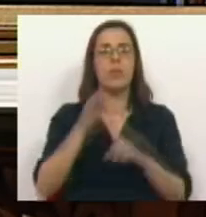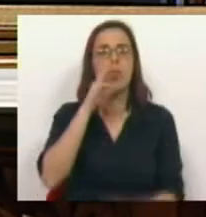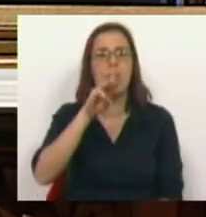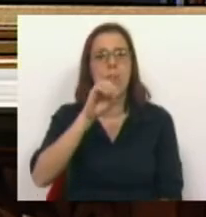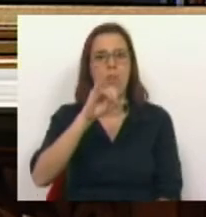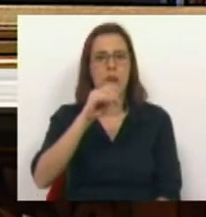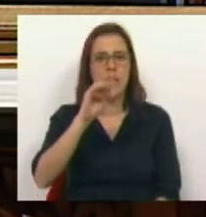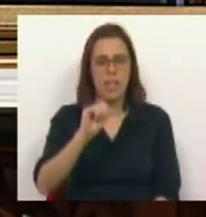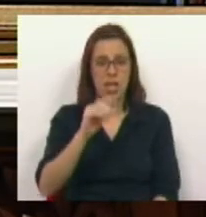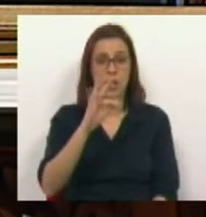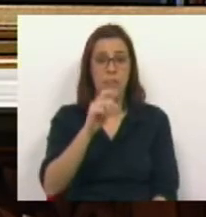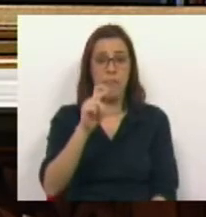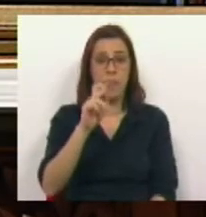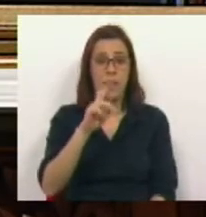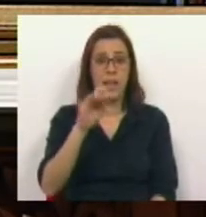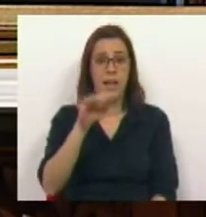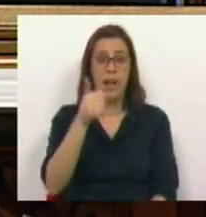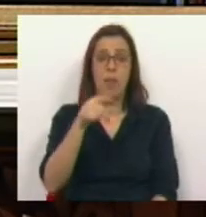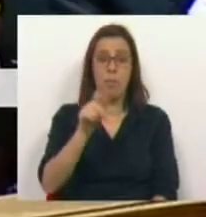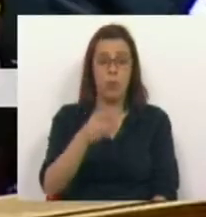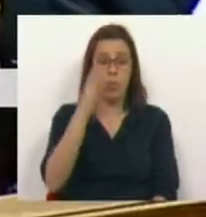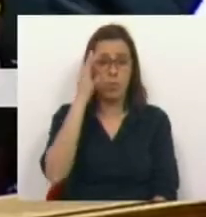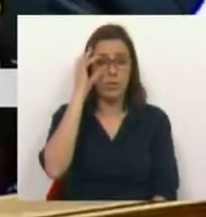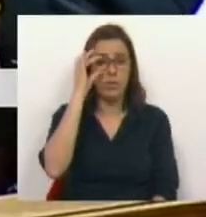Deputado Moisés Ferreira, do Bloco de Esquerda.